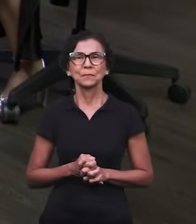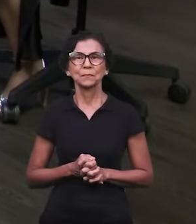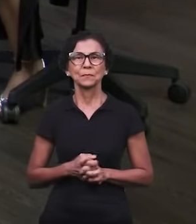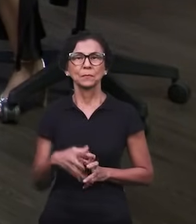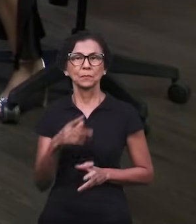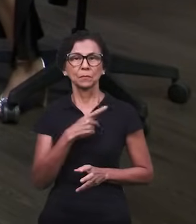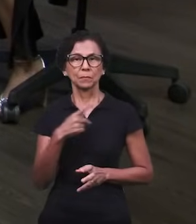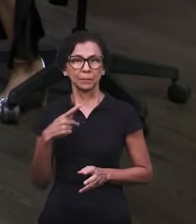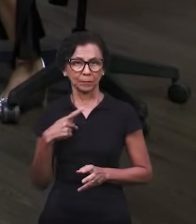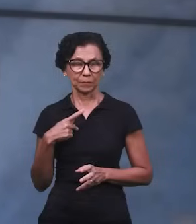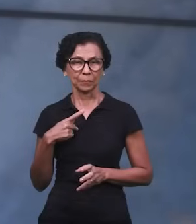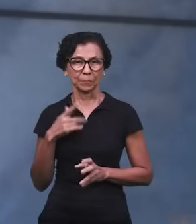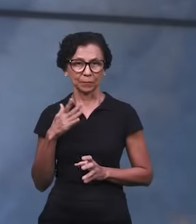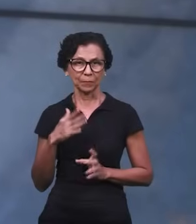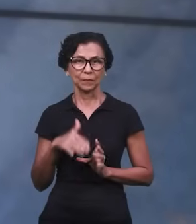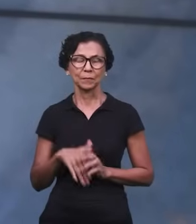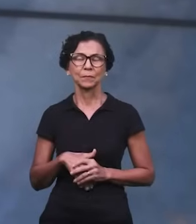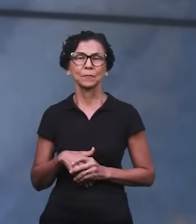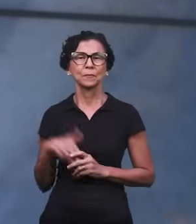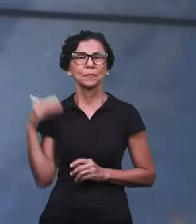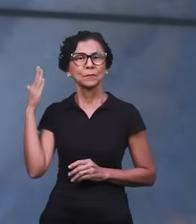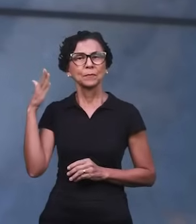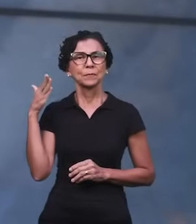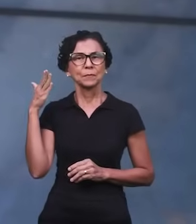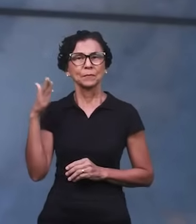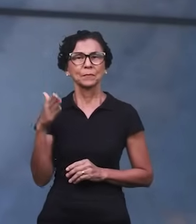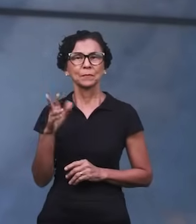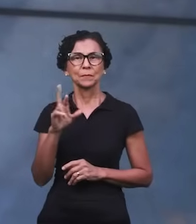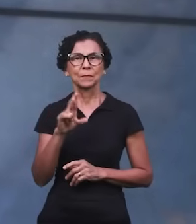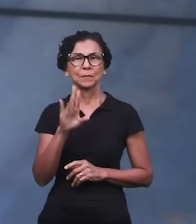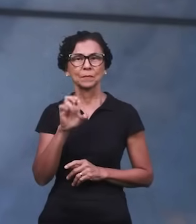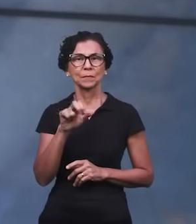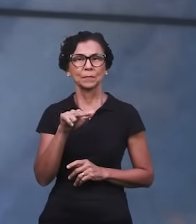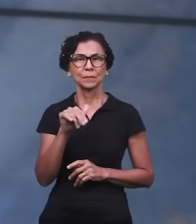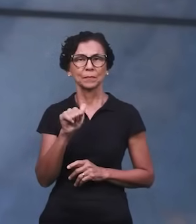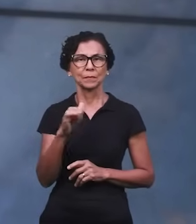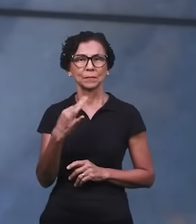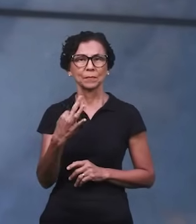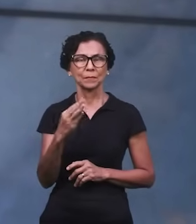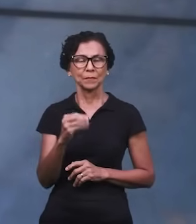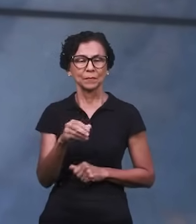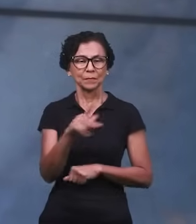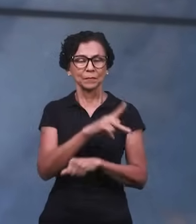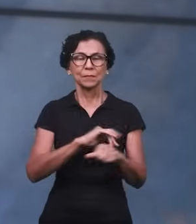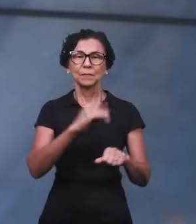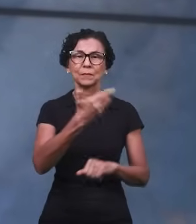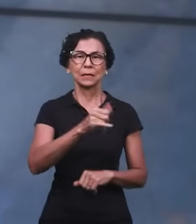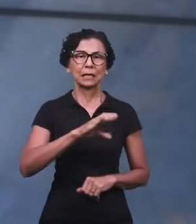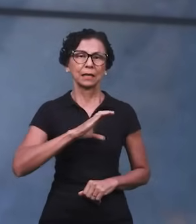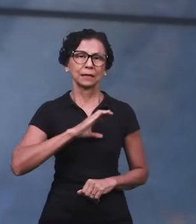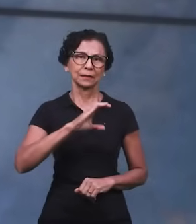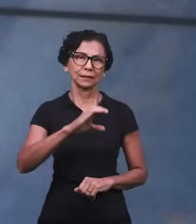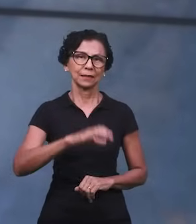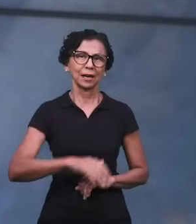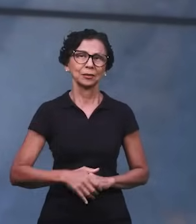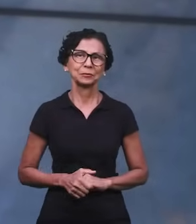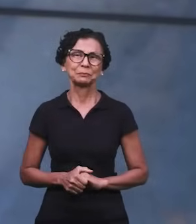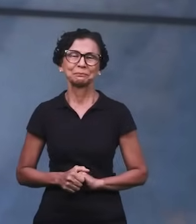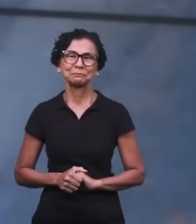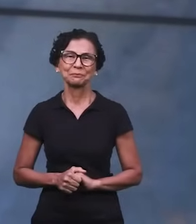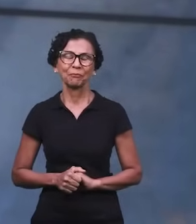que vai trazer uma palavra para nós. É o pastor Renato Roth, que ele mora no Canadá. E ele vai trazer